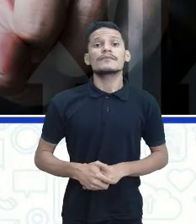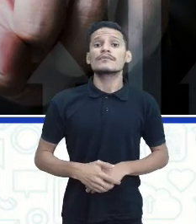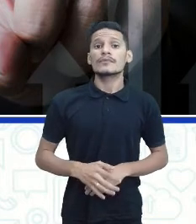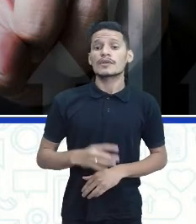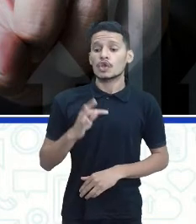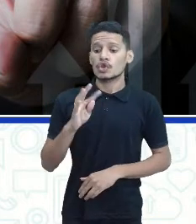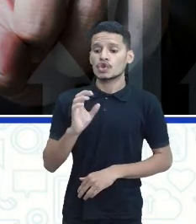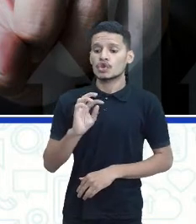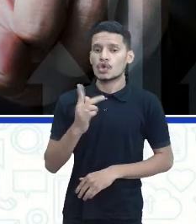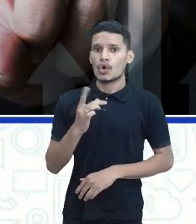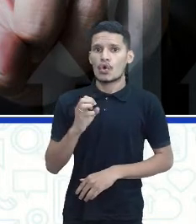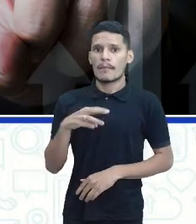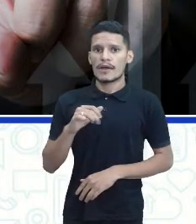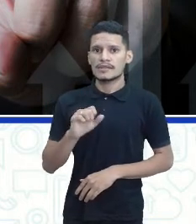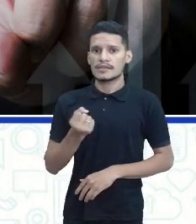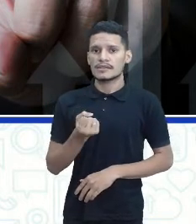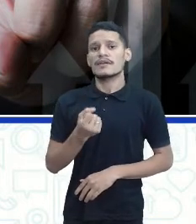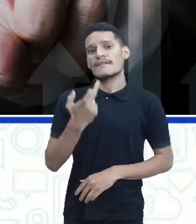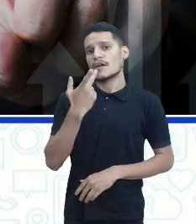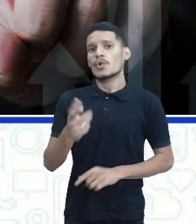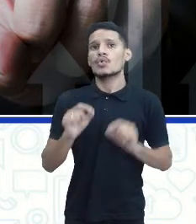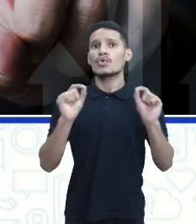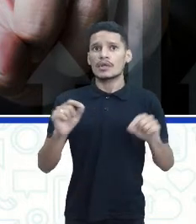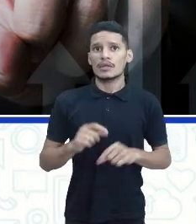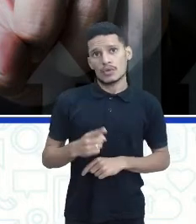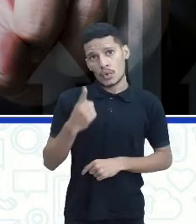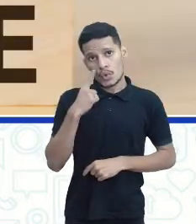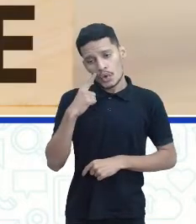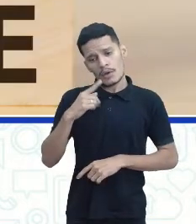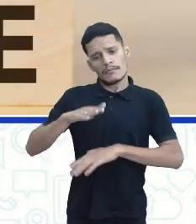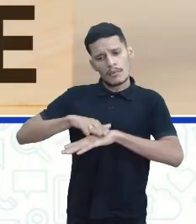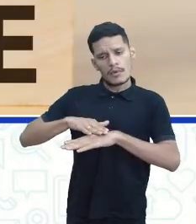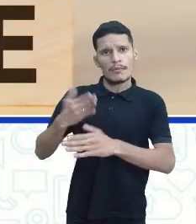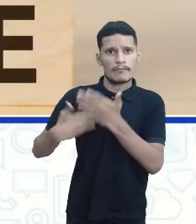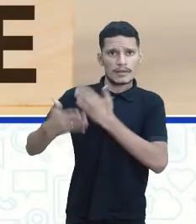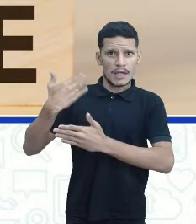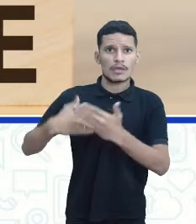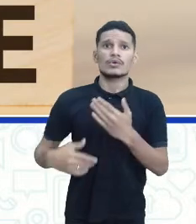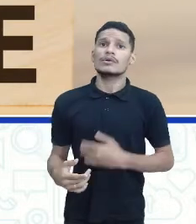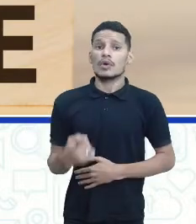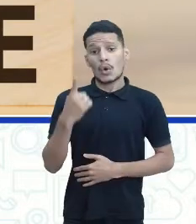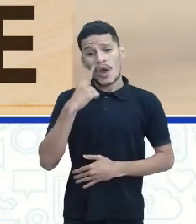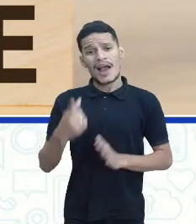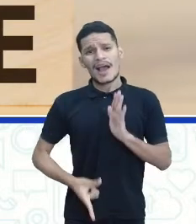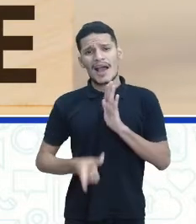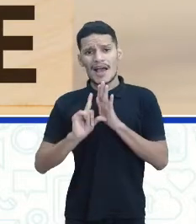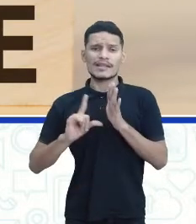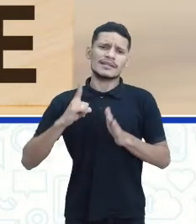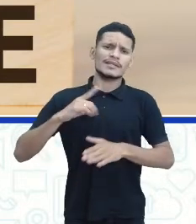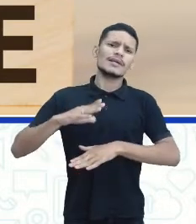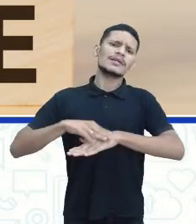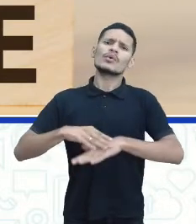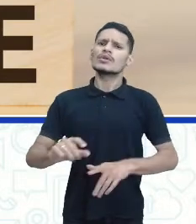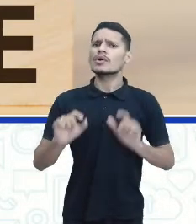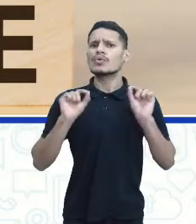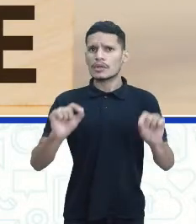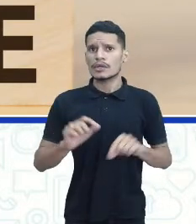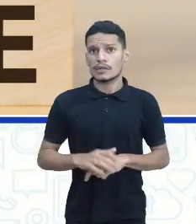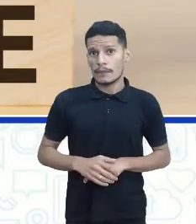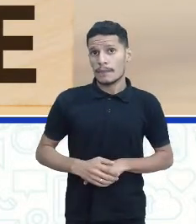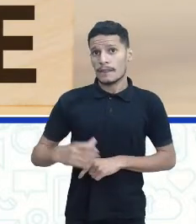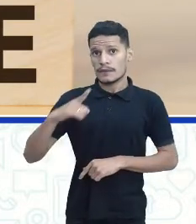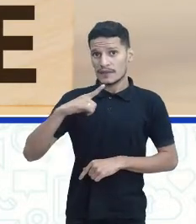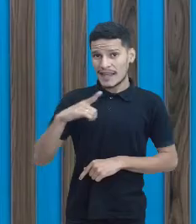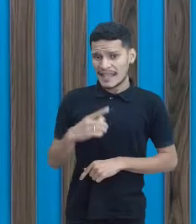Edson disse essa frase, que a gente tem aqui situações de passado. Aqui a gente tem uma situação que eu não sei se vocês perceberam, mas aqui a gente